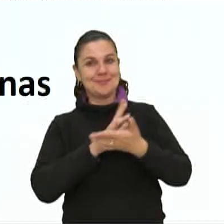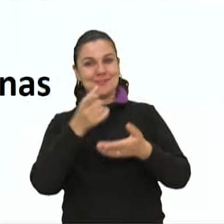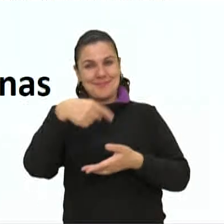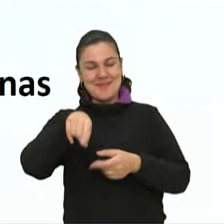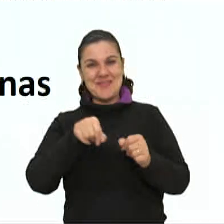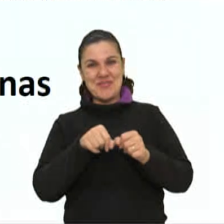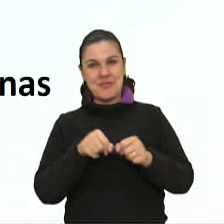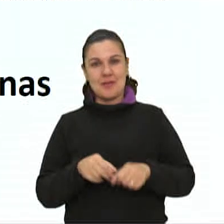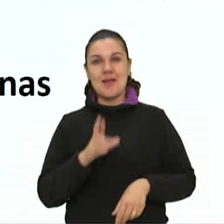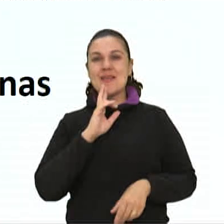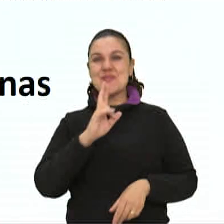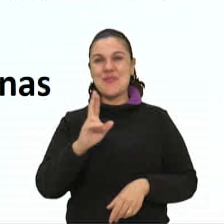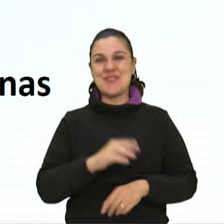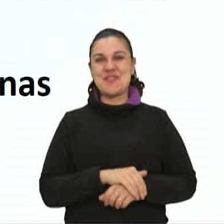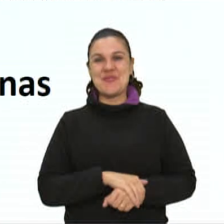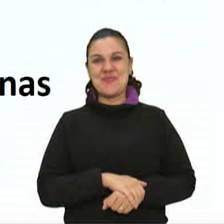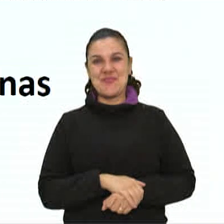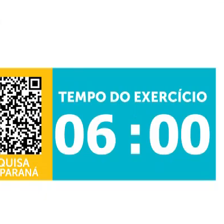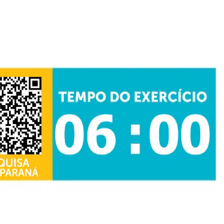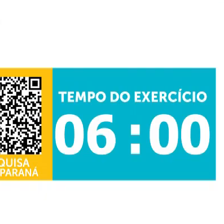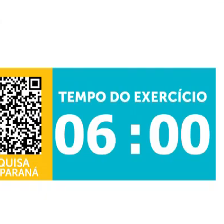você fazer. Responde aí.